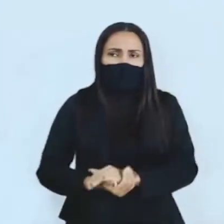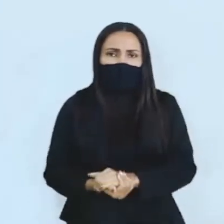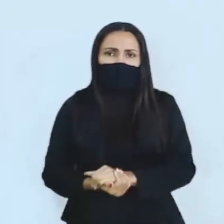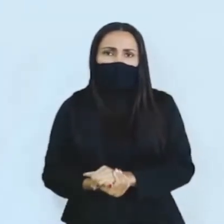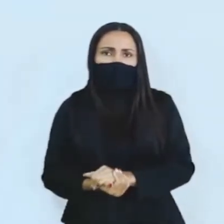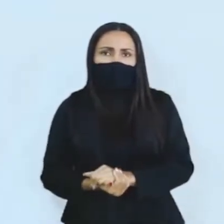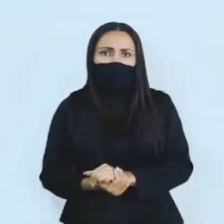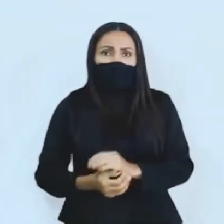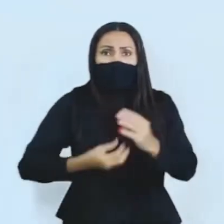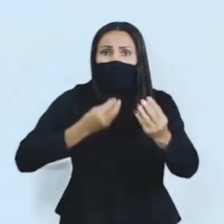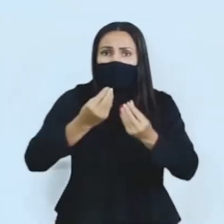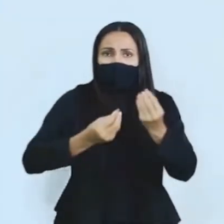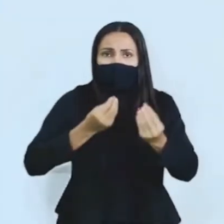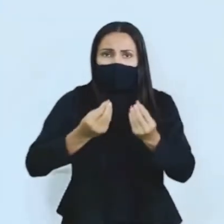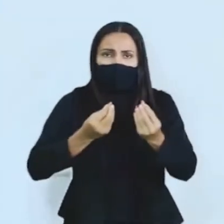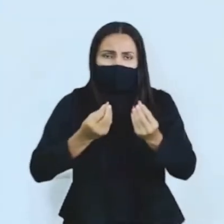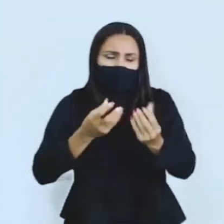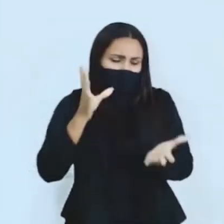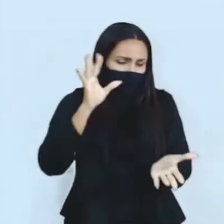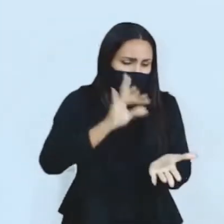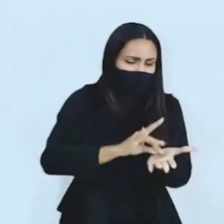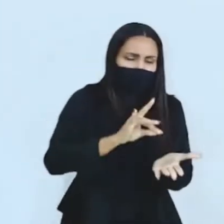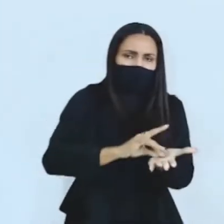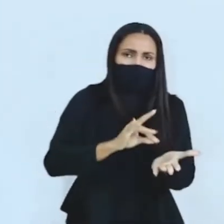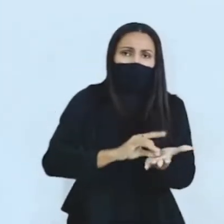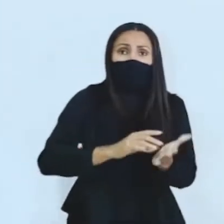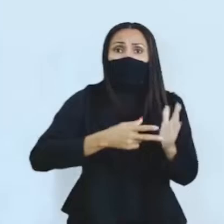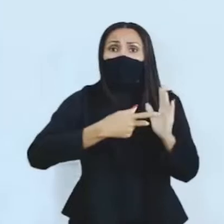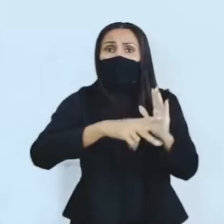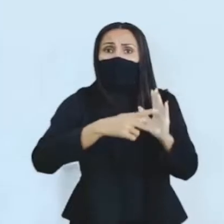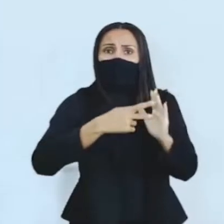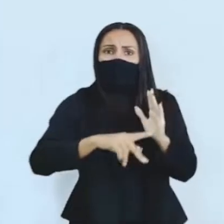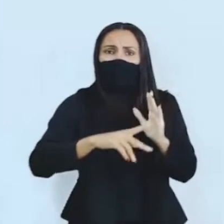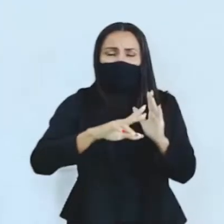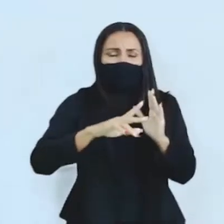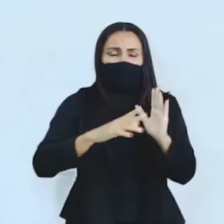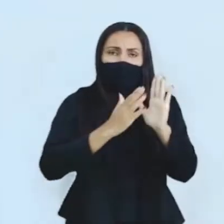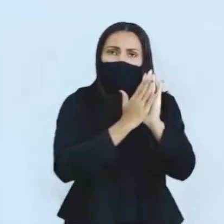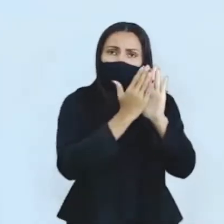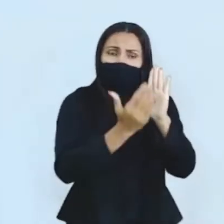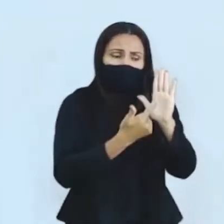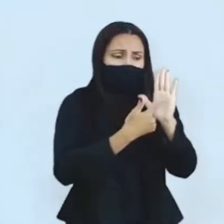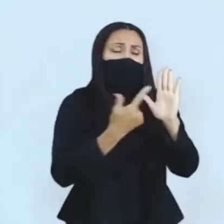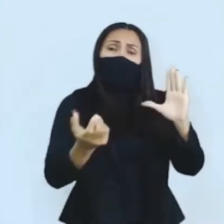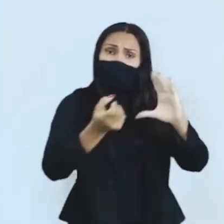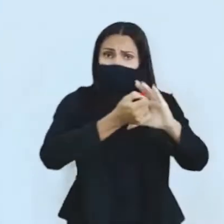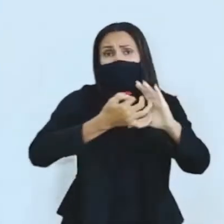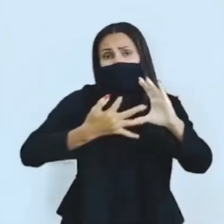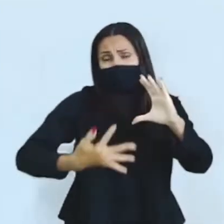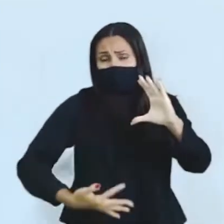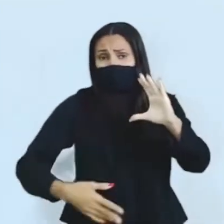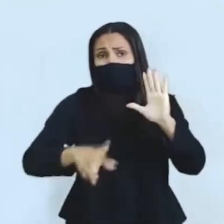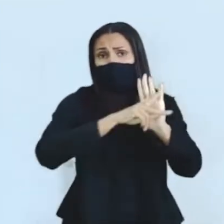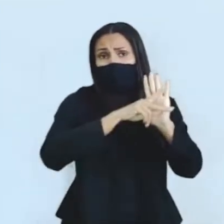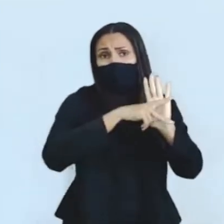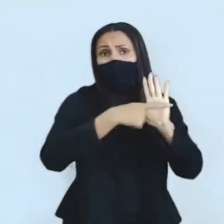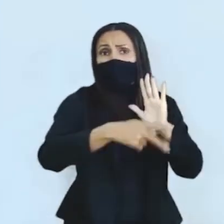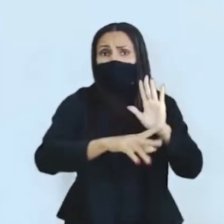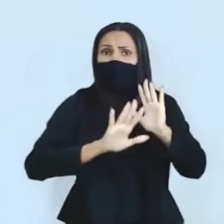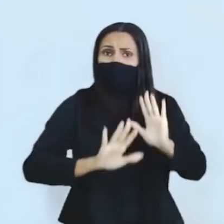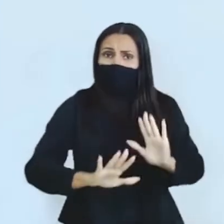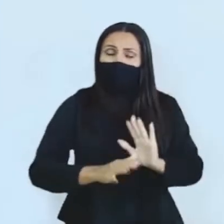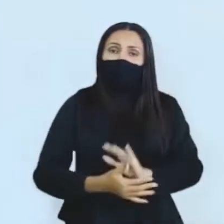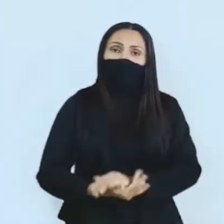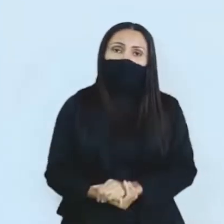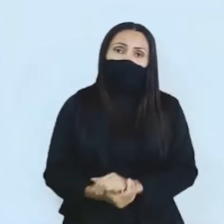essa verdadeira grandeza na sua face frontal, isso é uma característica da perspectiva cavaleira,